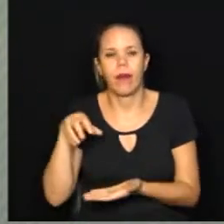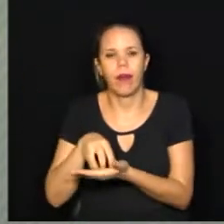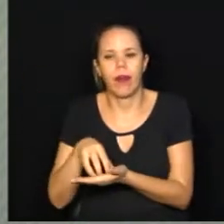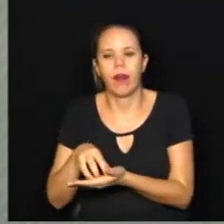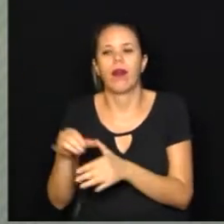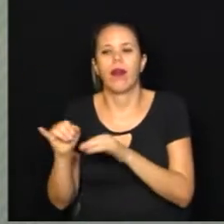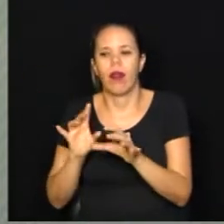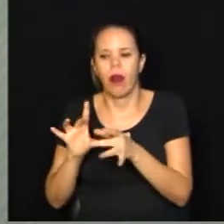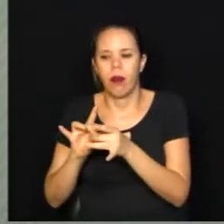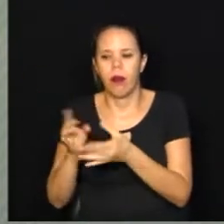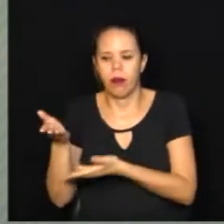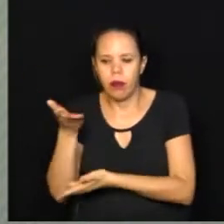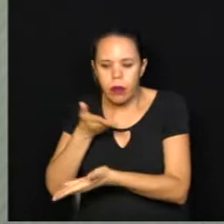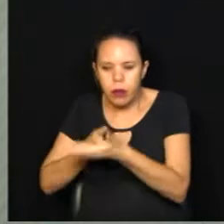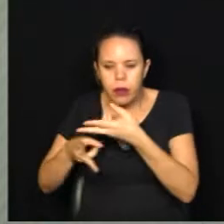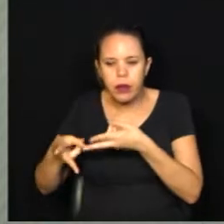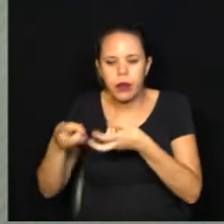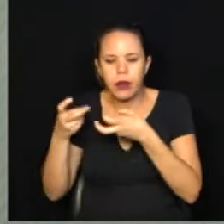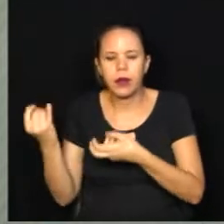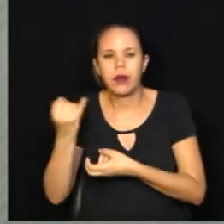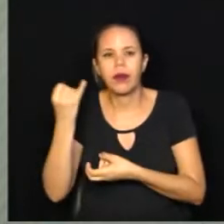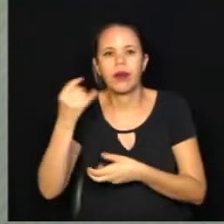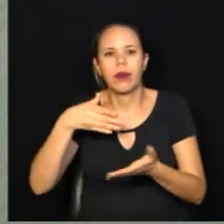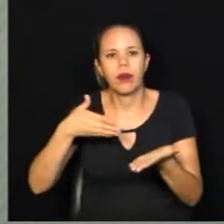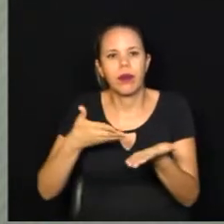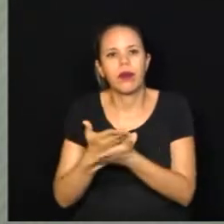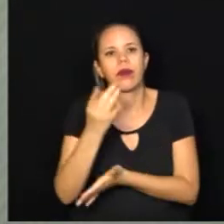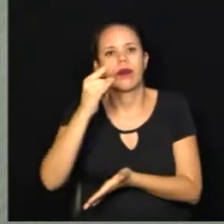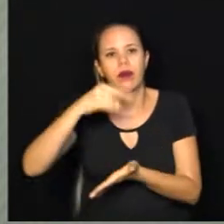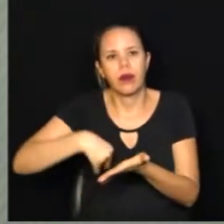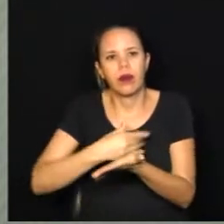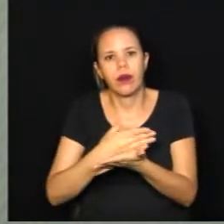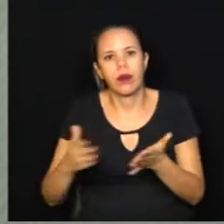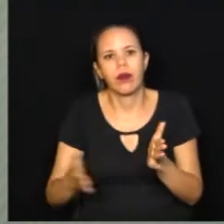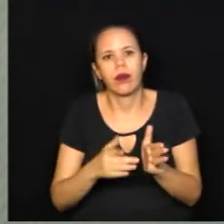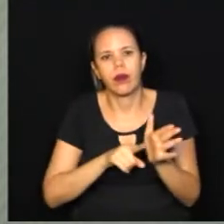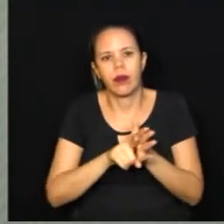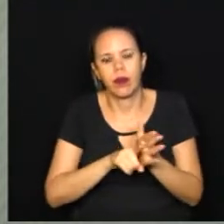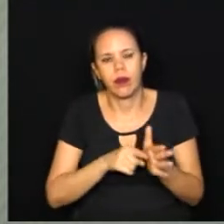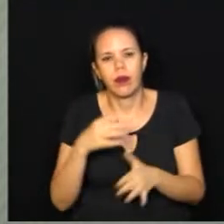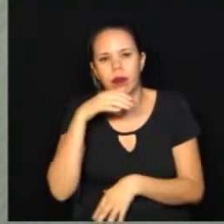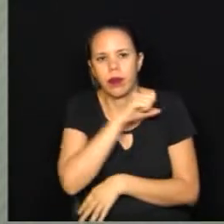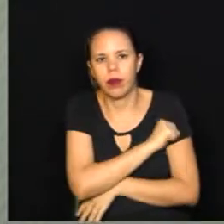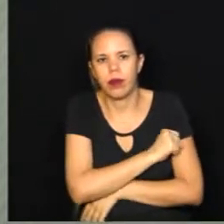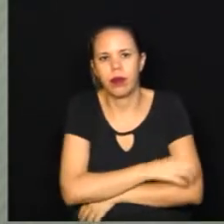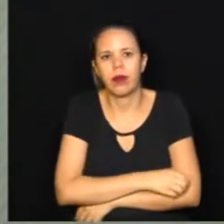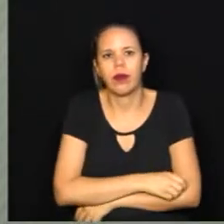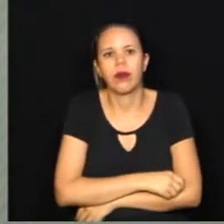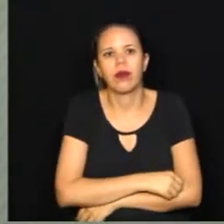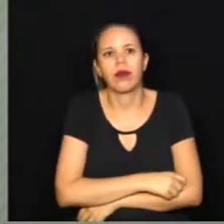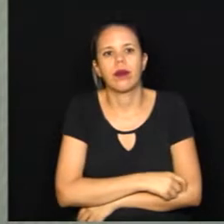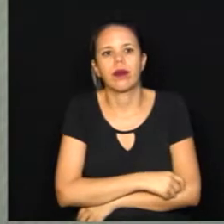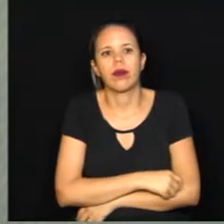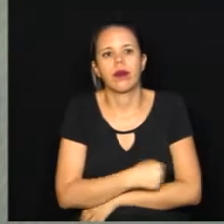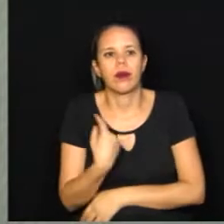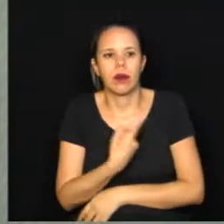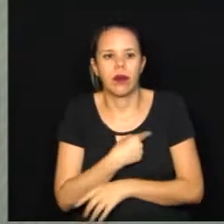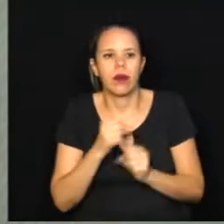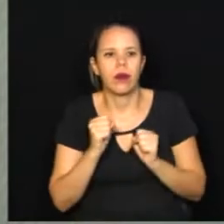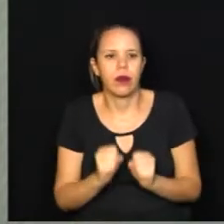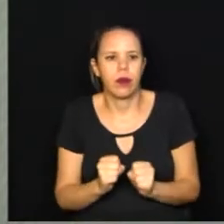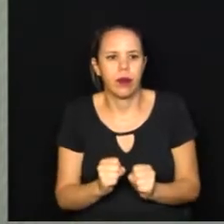ela perceba a importância da autorização do início desse estudo clínico o mais rapidamente possível, para que nós